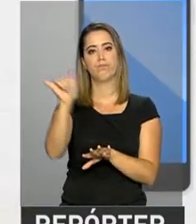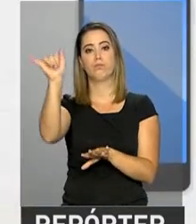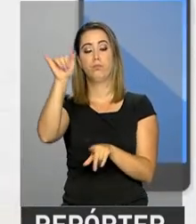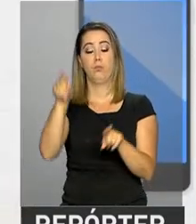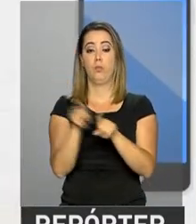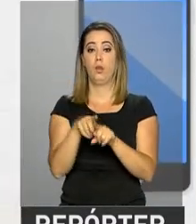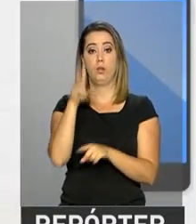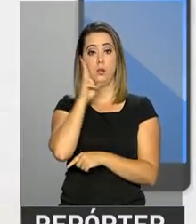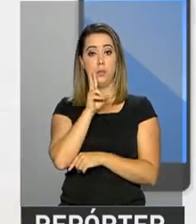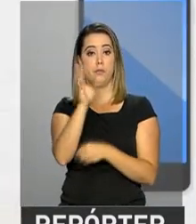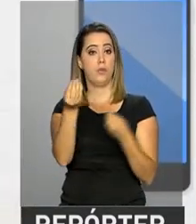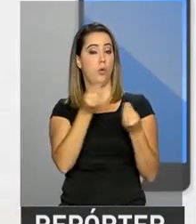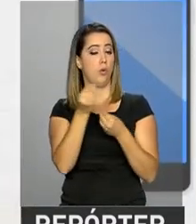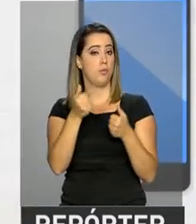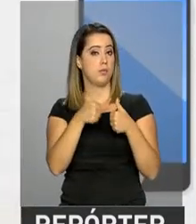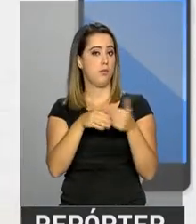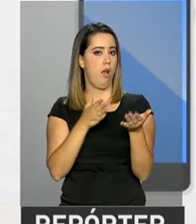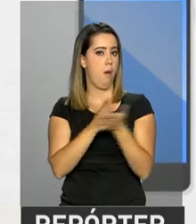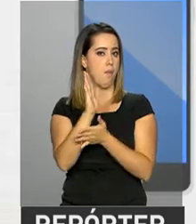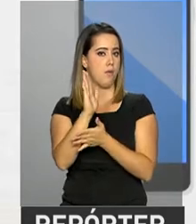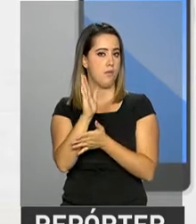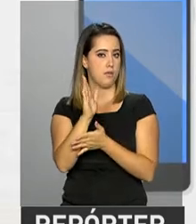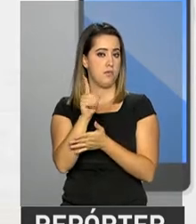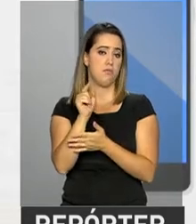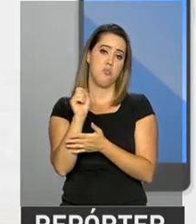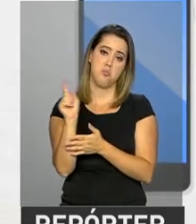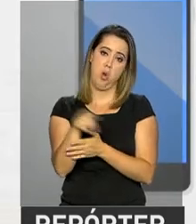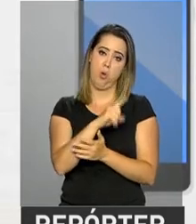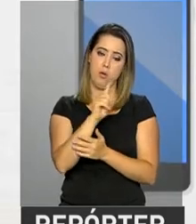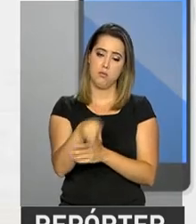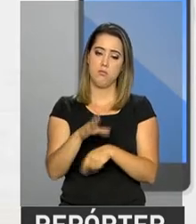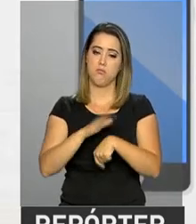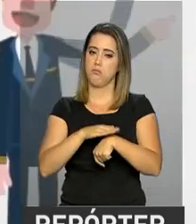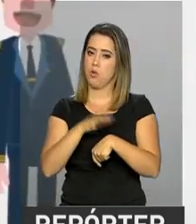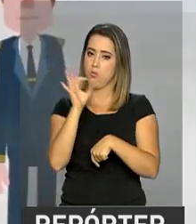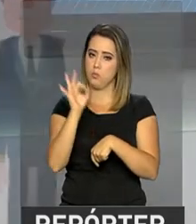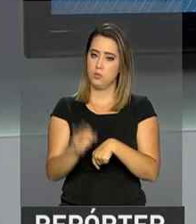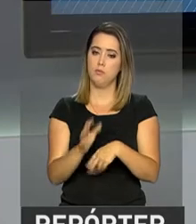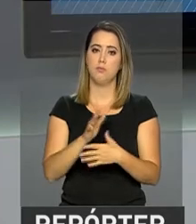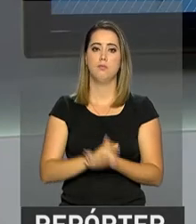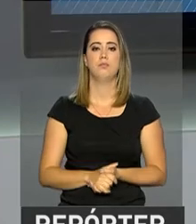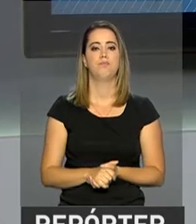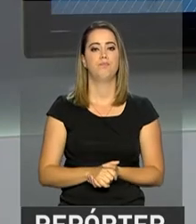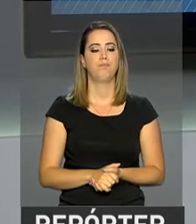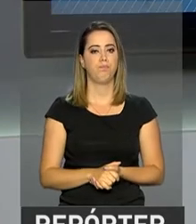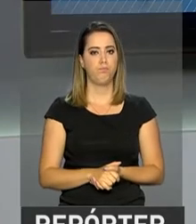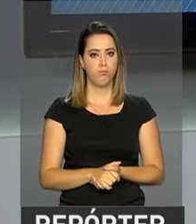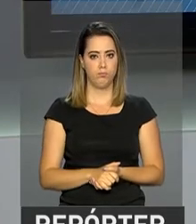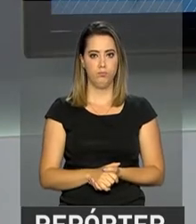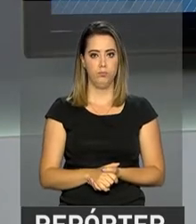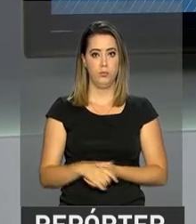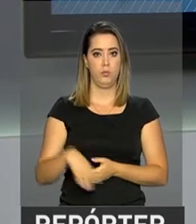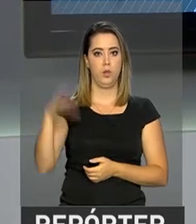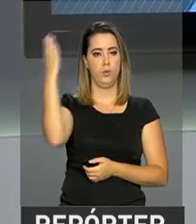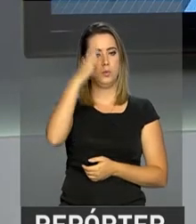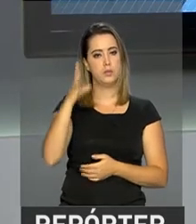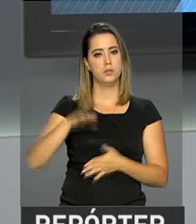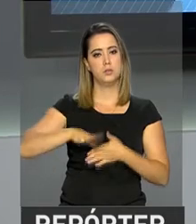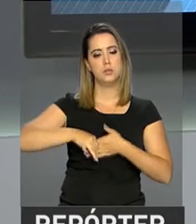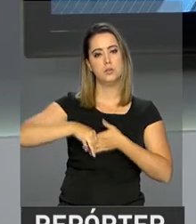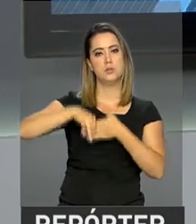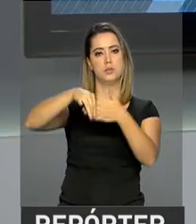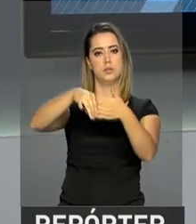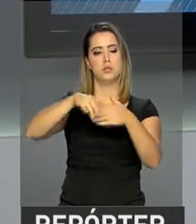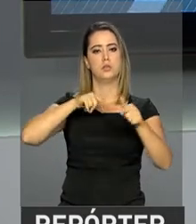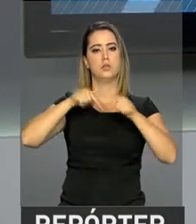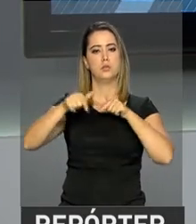além de acompanhar o status da aprovação do plano de voo em tempo real. O Brasil coordenou a missão das Nações Unidas